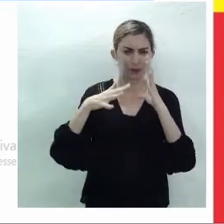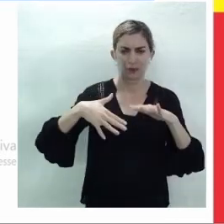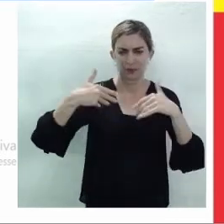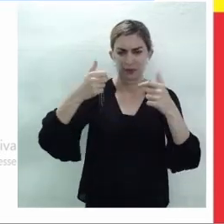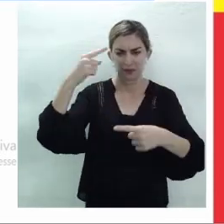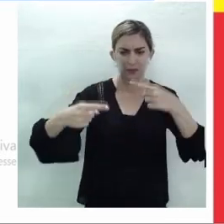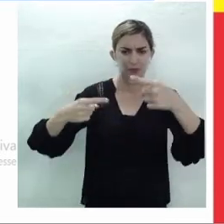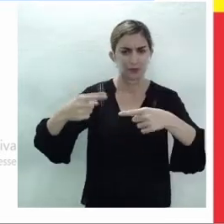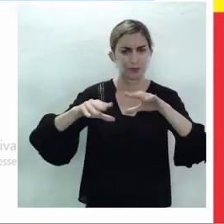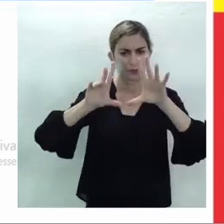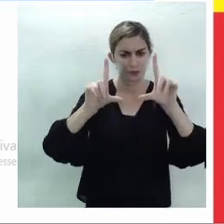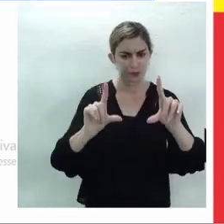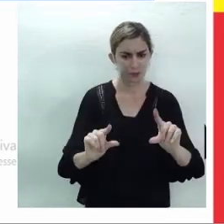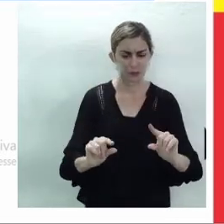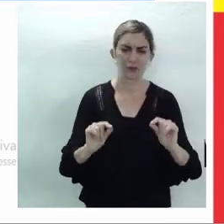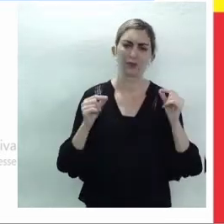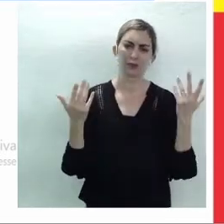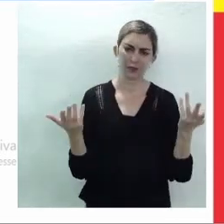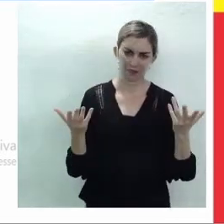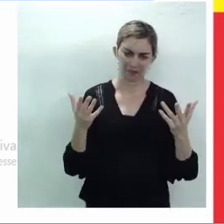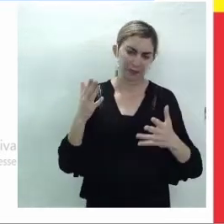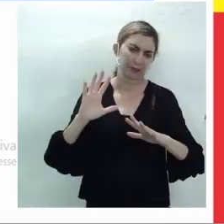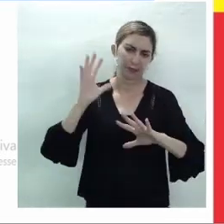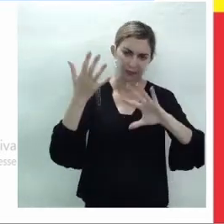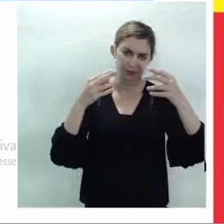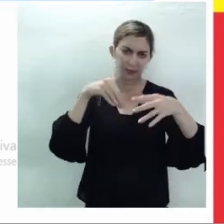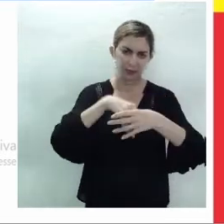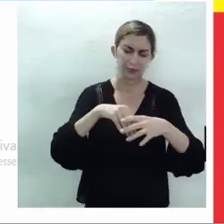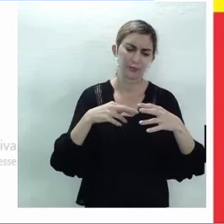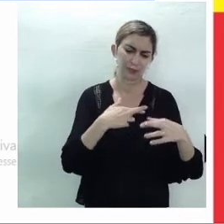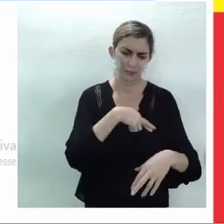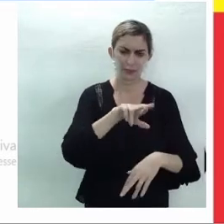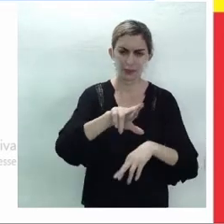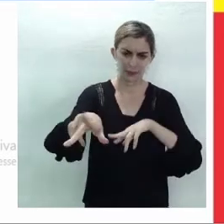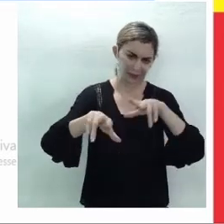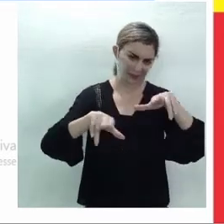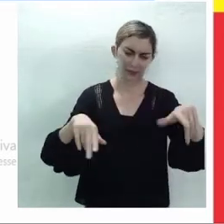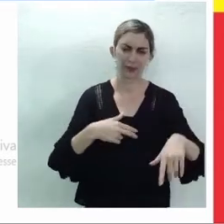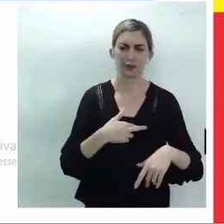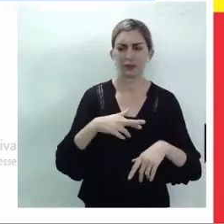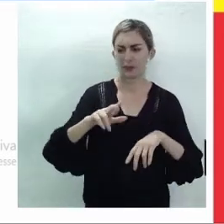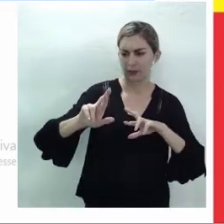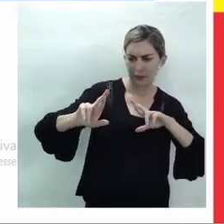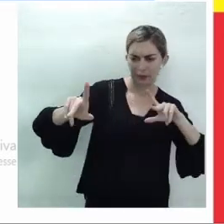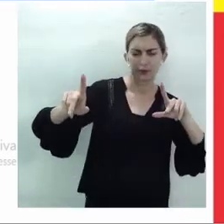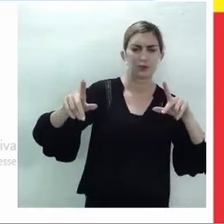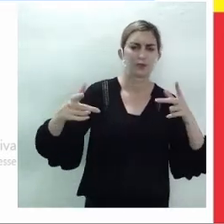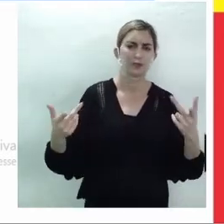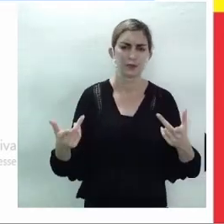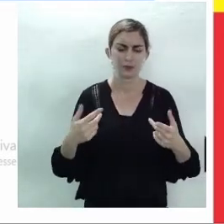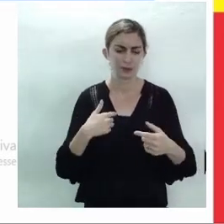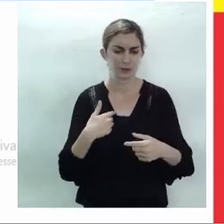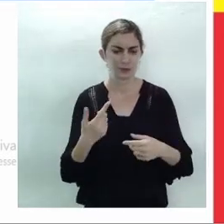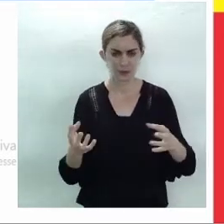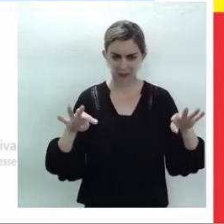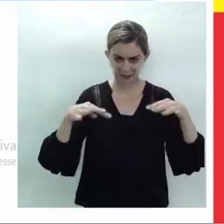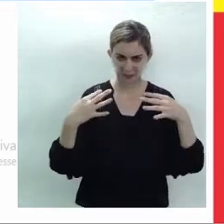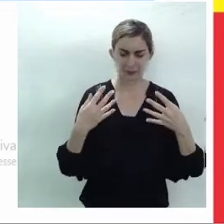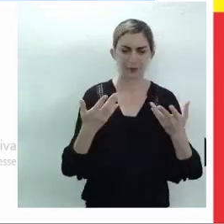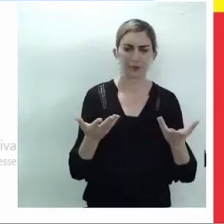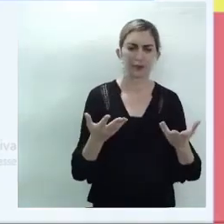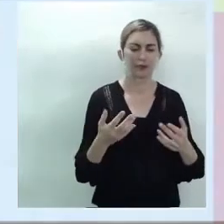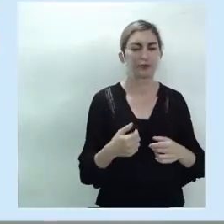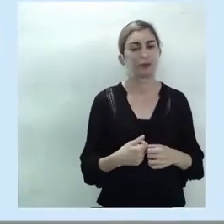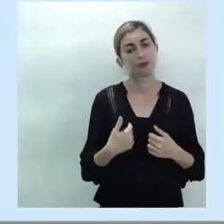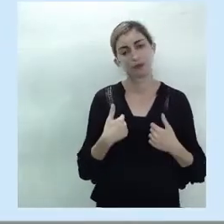o antagonismo, certo? Que existe entre essas religiões. As diferenças, é aquela questão, cortando para mim, é